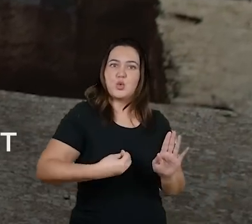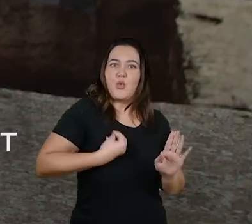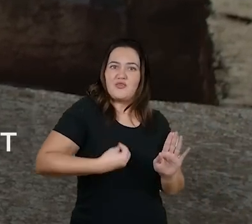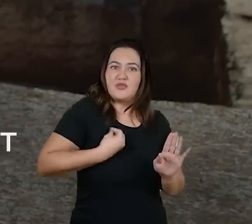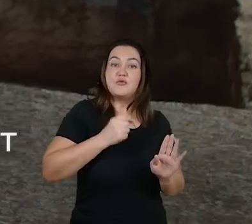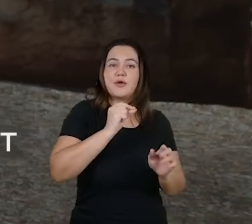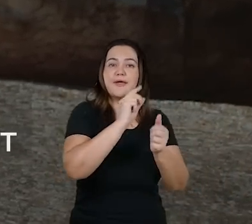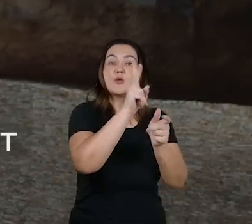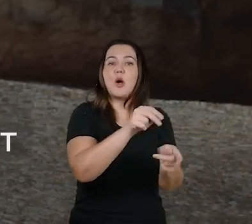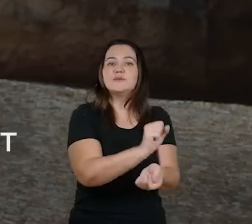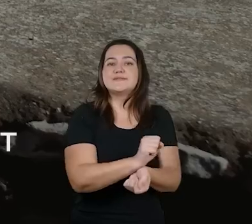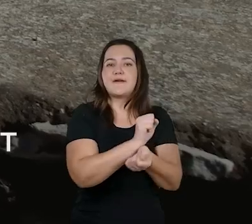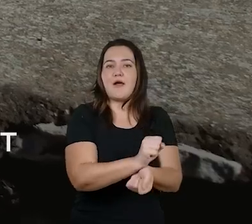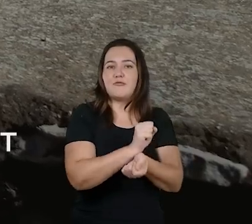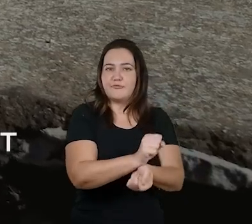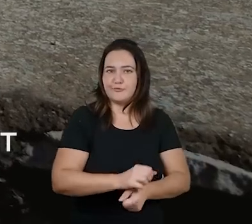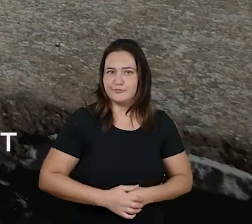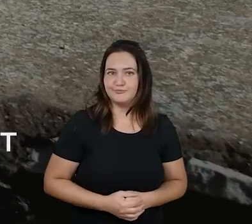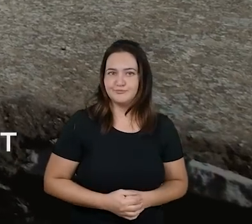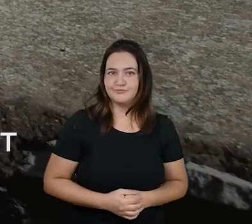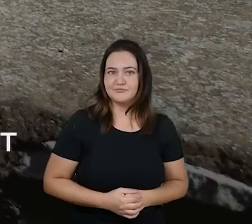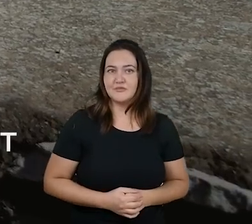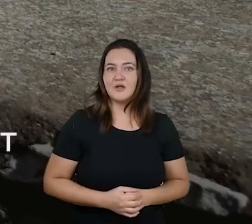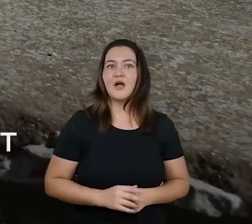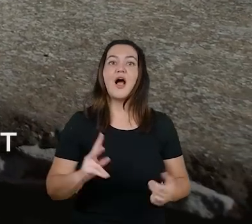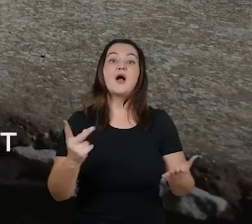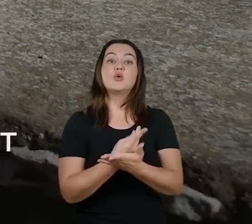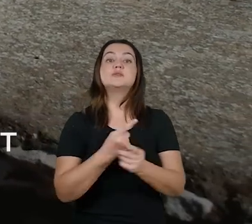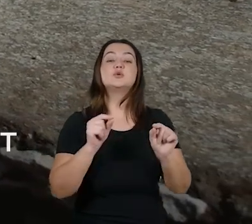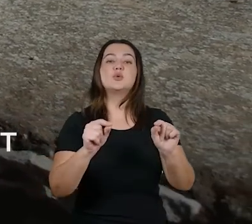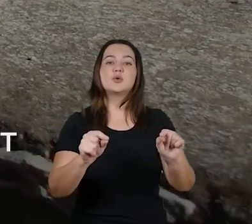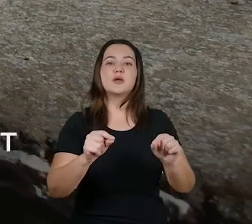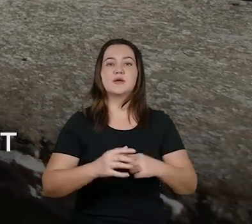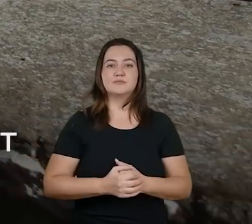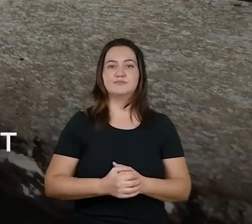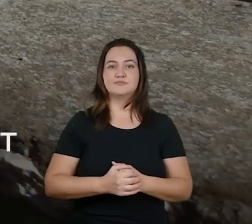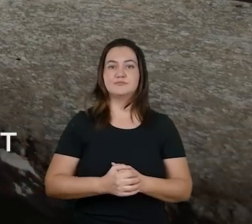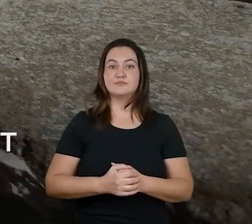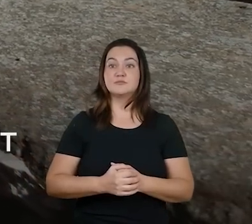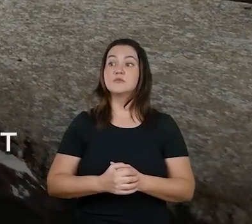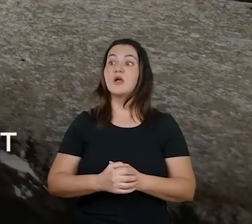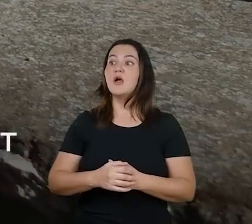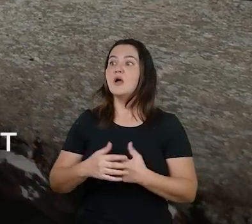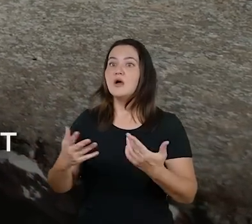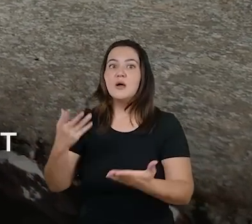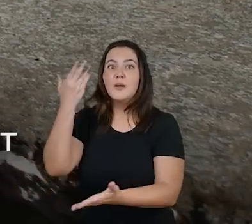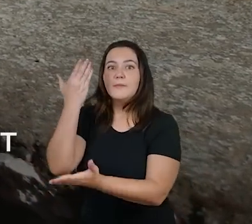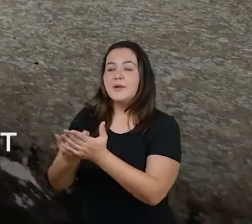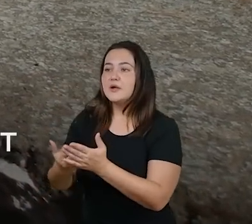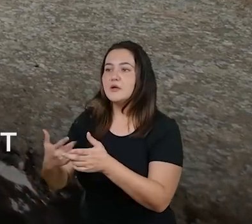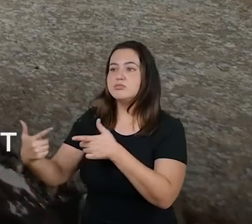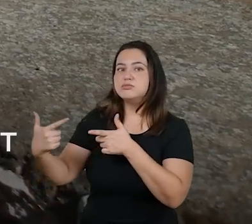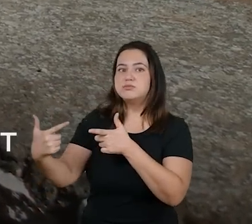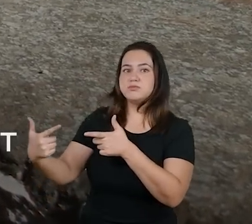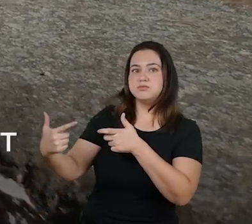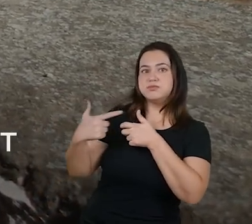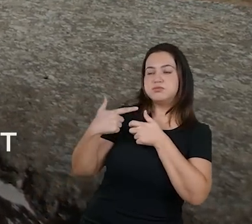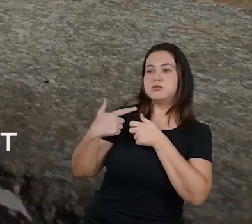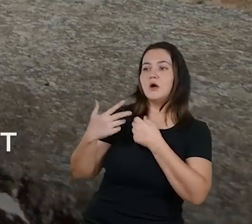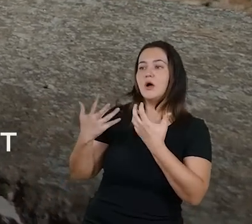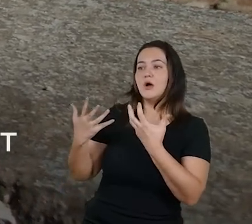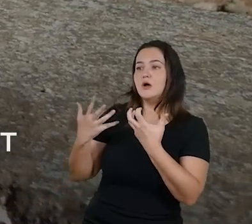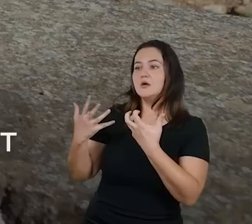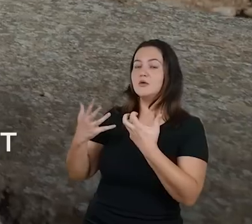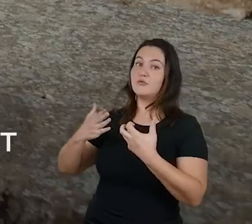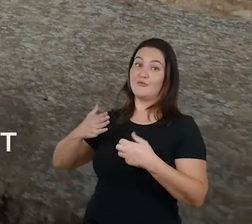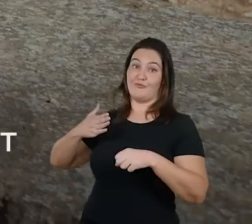subserviente do reino da Medopérsia. O fato é que, quando foram tirar satisfação com a médium lá do